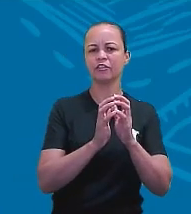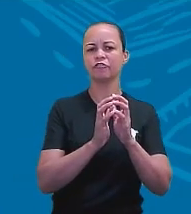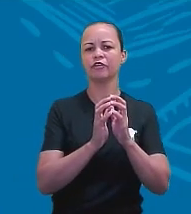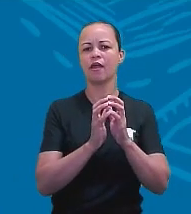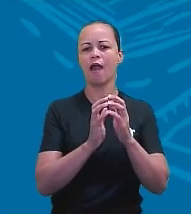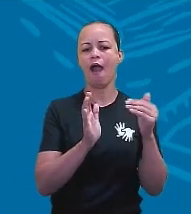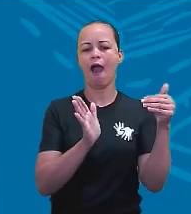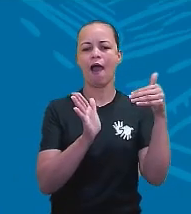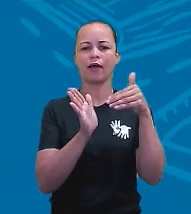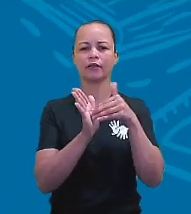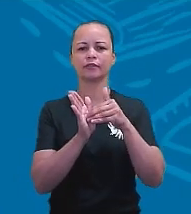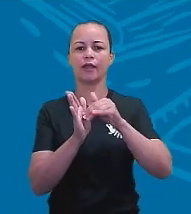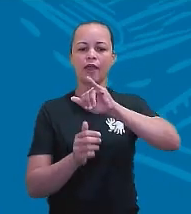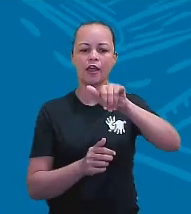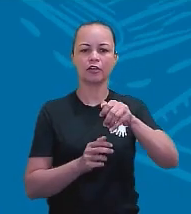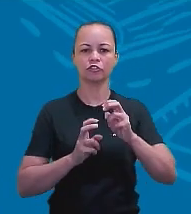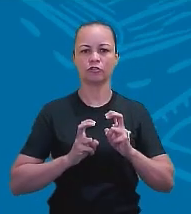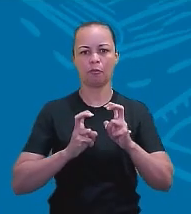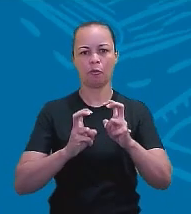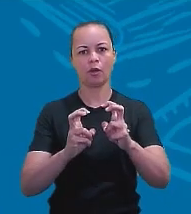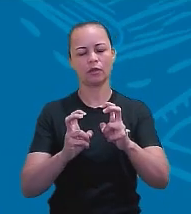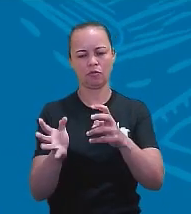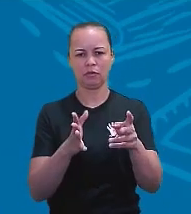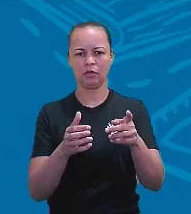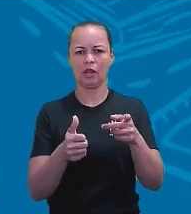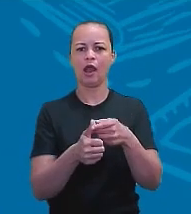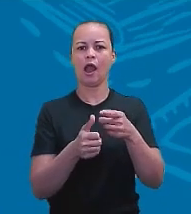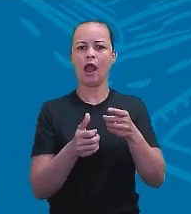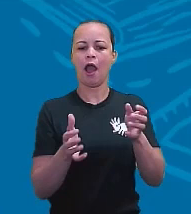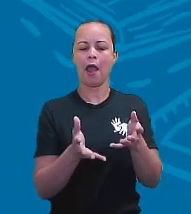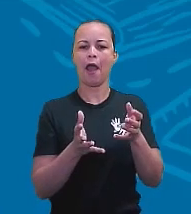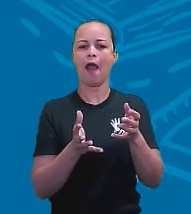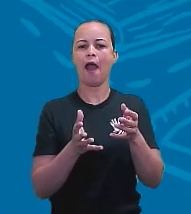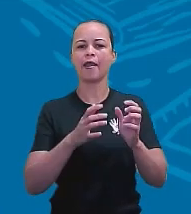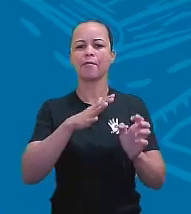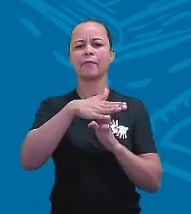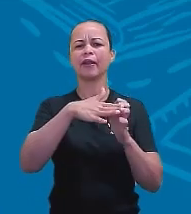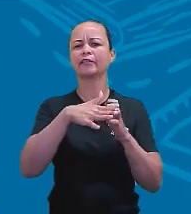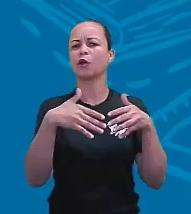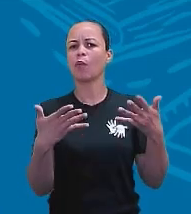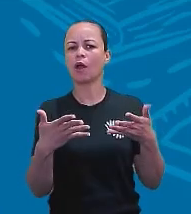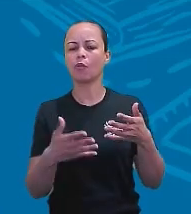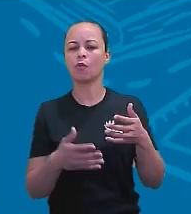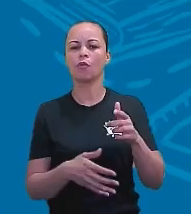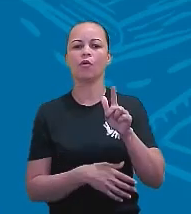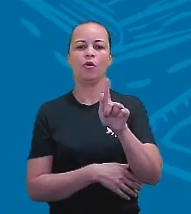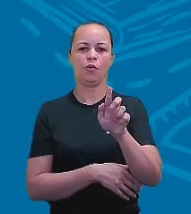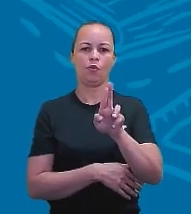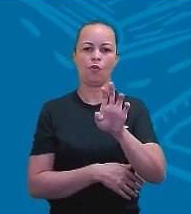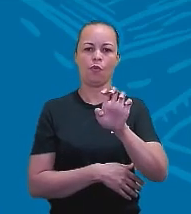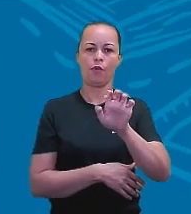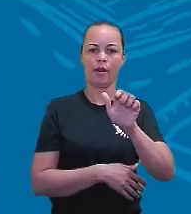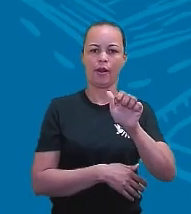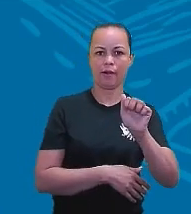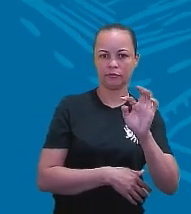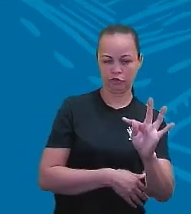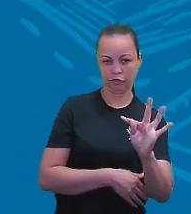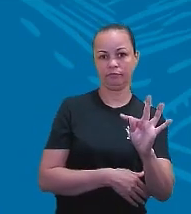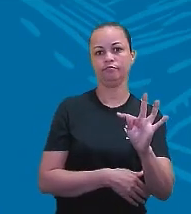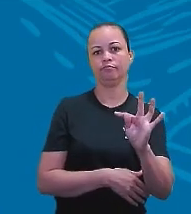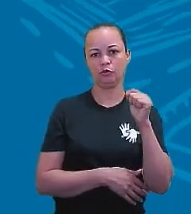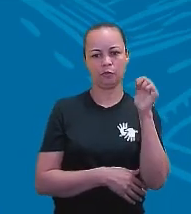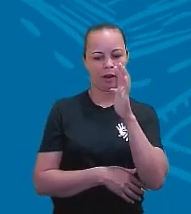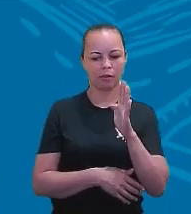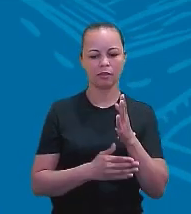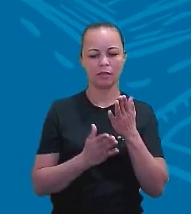Jaboatão. Qual foi a empresa, gente? Eu citei no primeiro aí, ó. Great Western do Brasil. Então, a gente, pelo